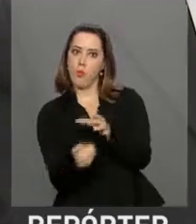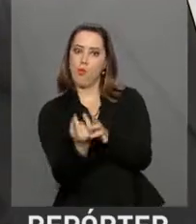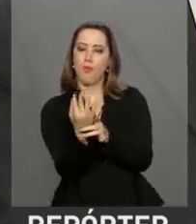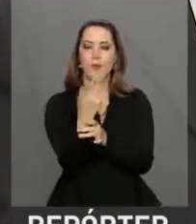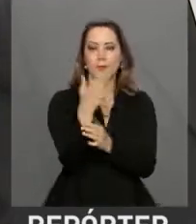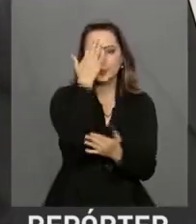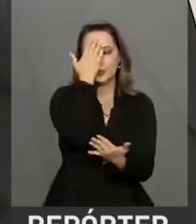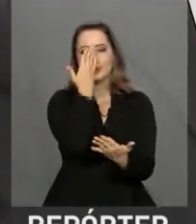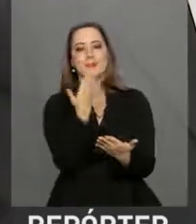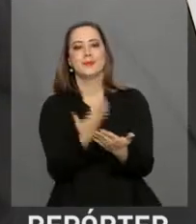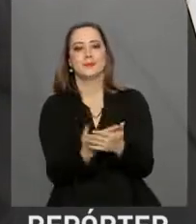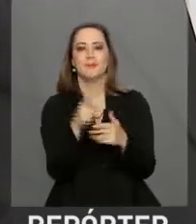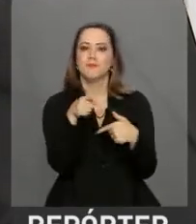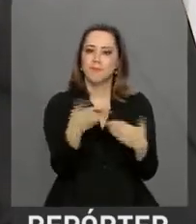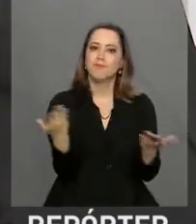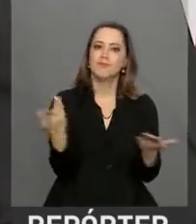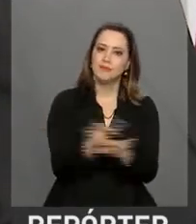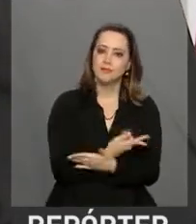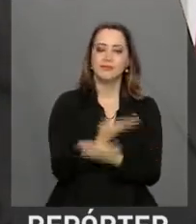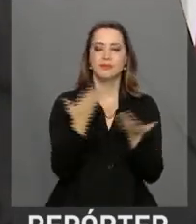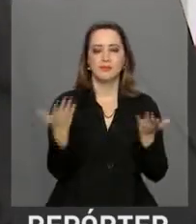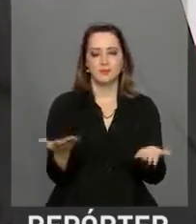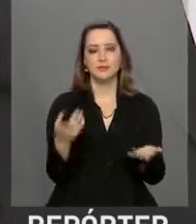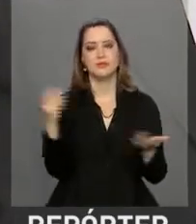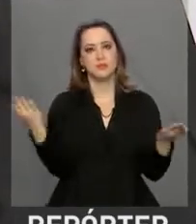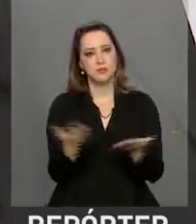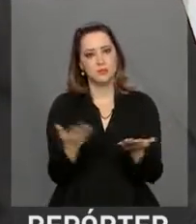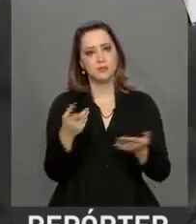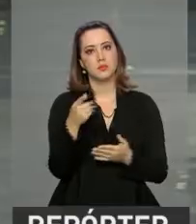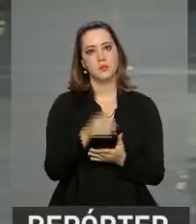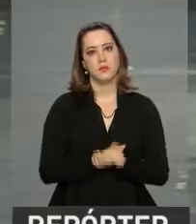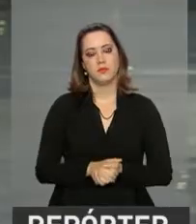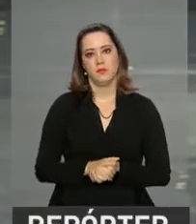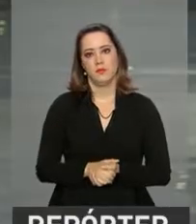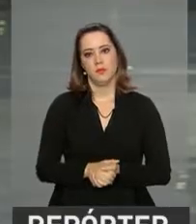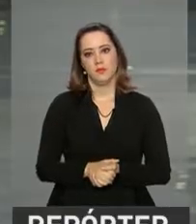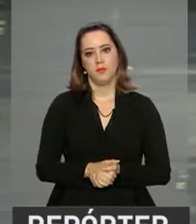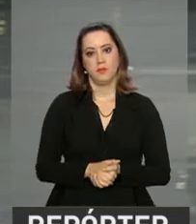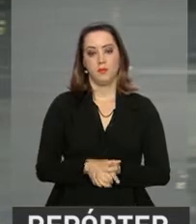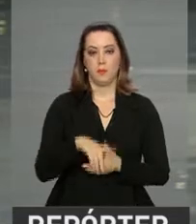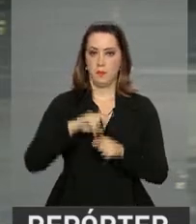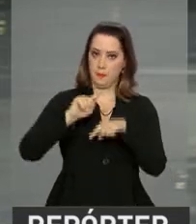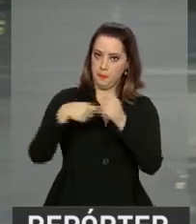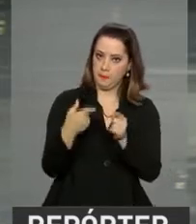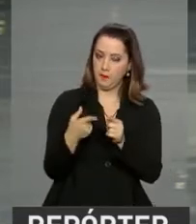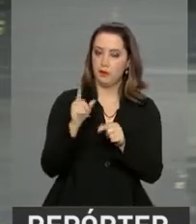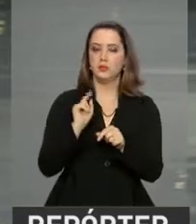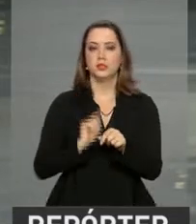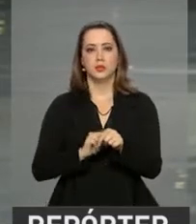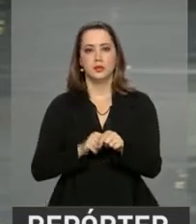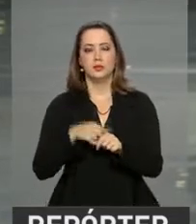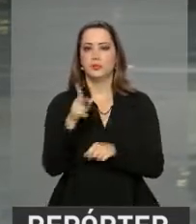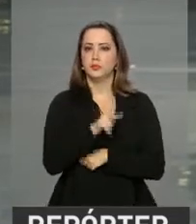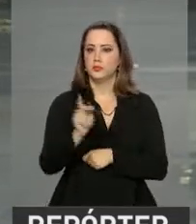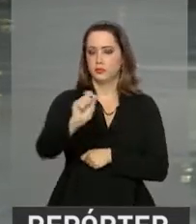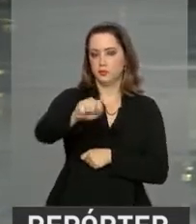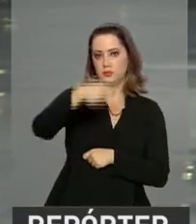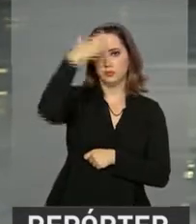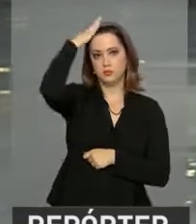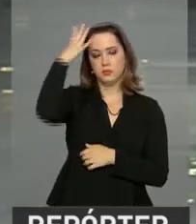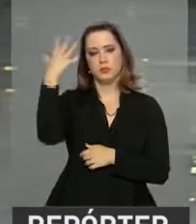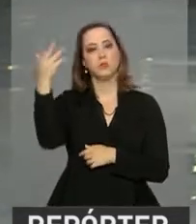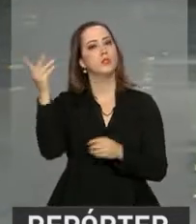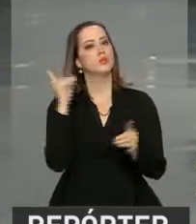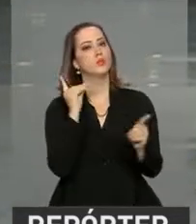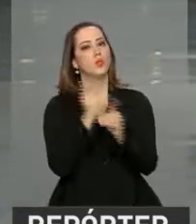e é exatamente o que está acontecendo no presente governo e daqui a pouco michel temer recebe também aqui no palácio do planalto